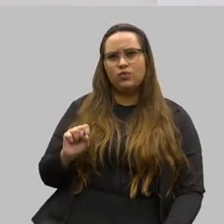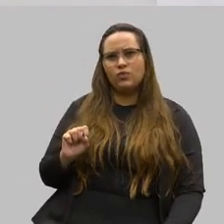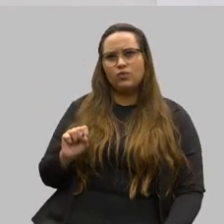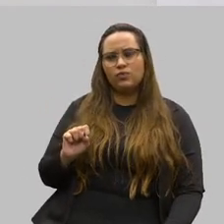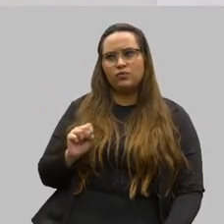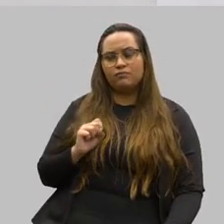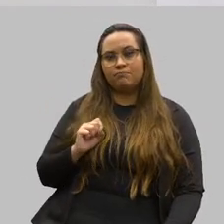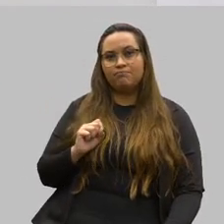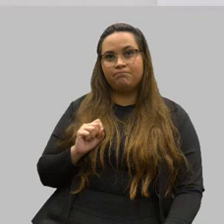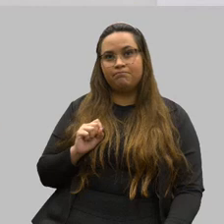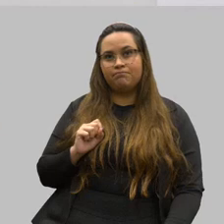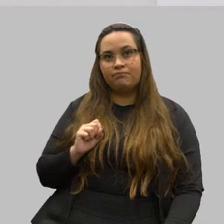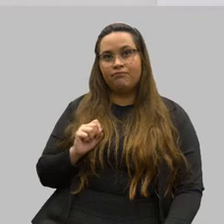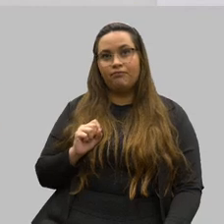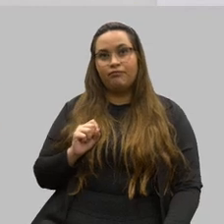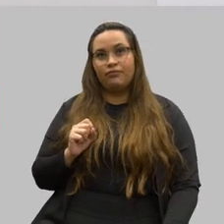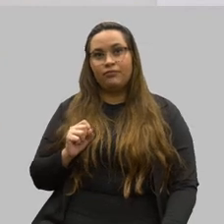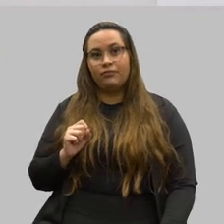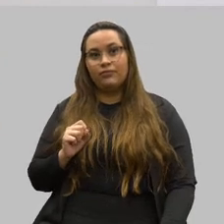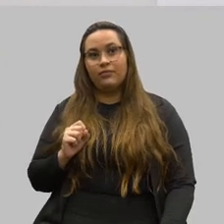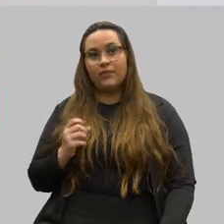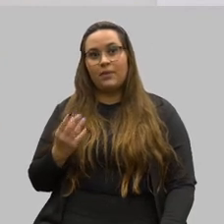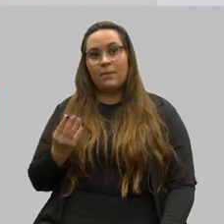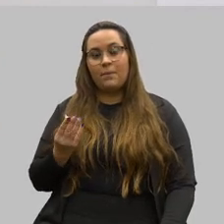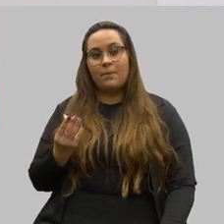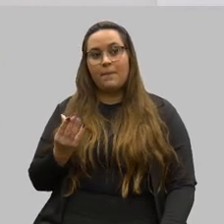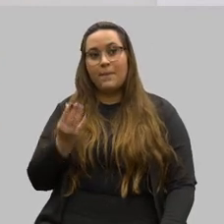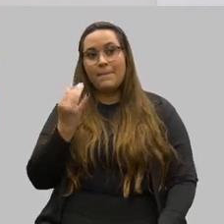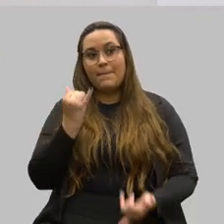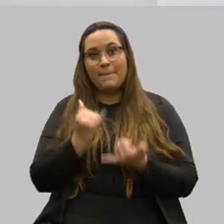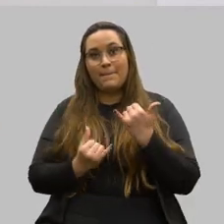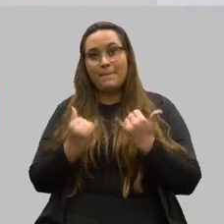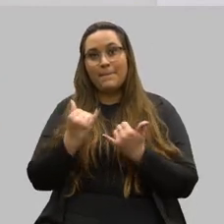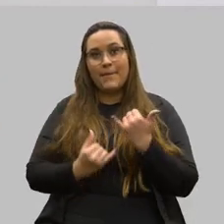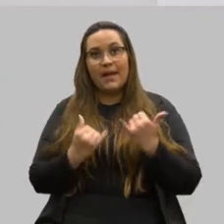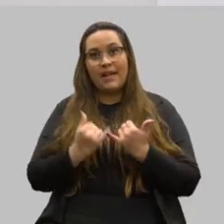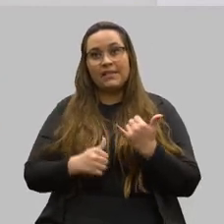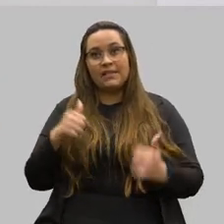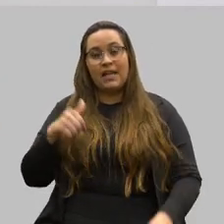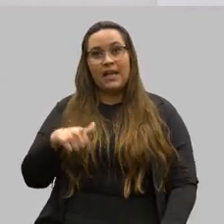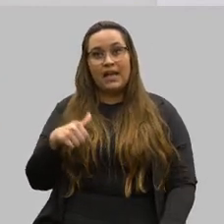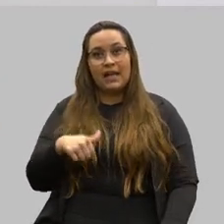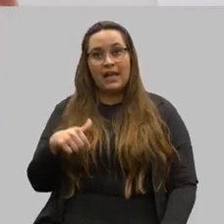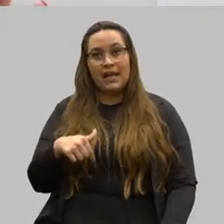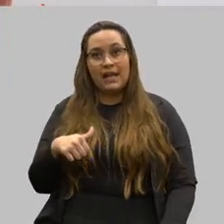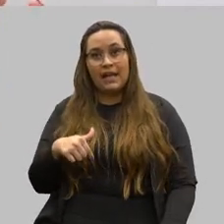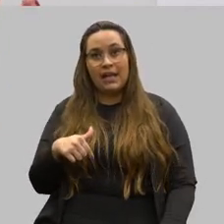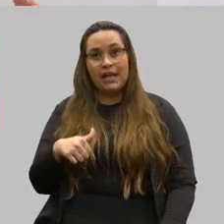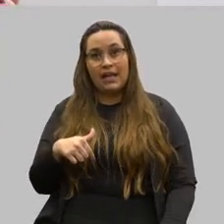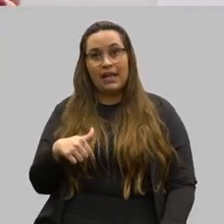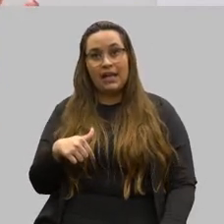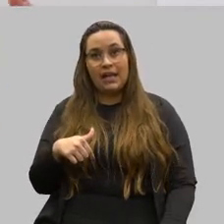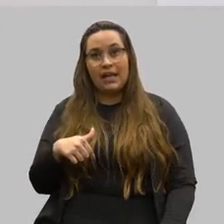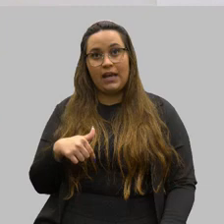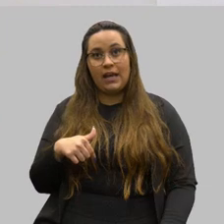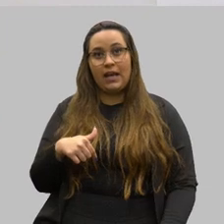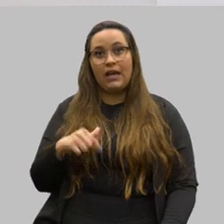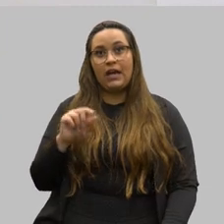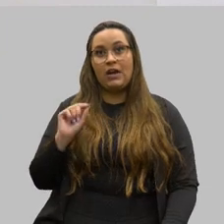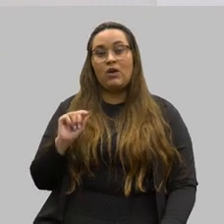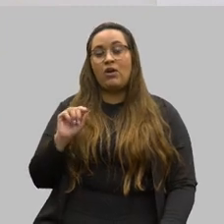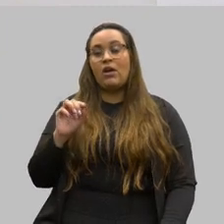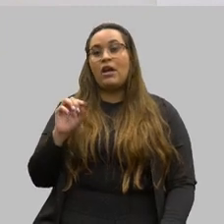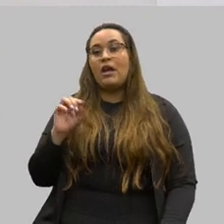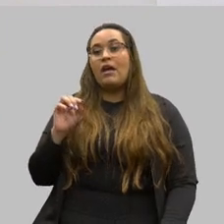eh por um processo muito semelhante ao que se quer fazer em Minas Gerais da adesão ao regime de recuperação fiscal